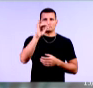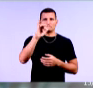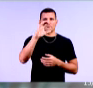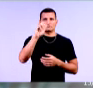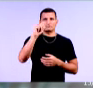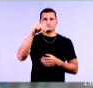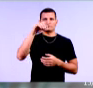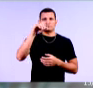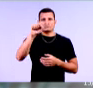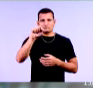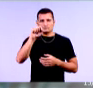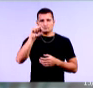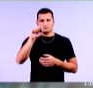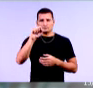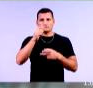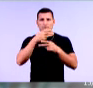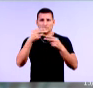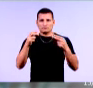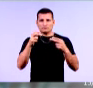para depois